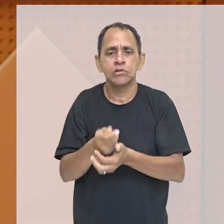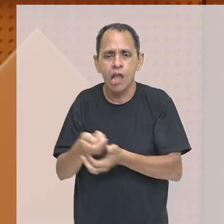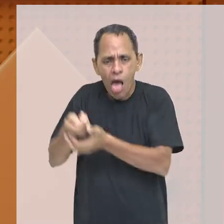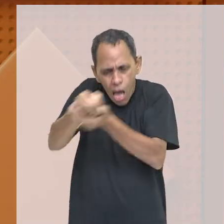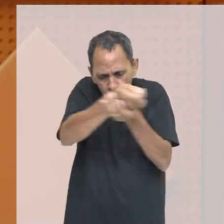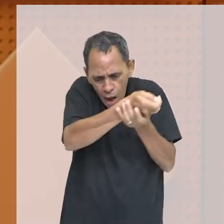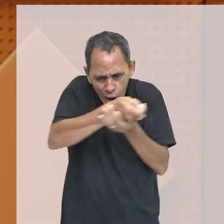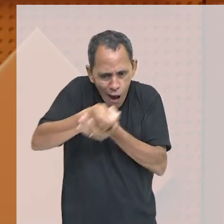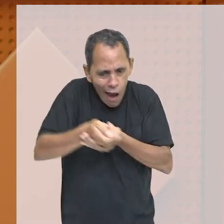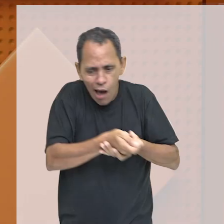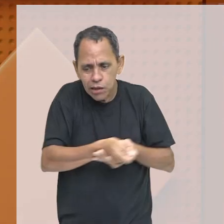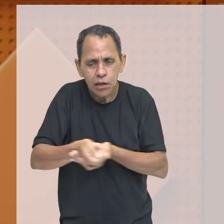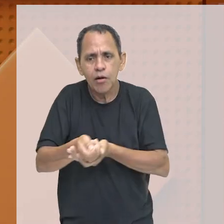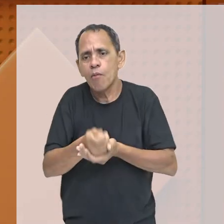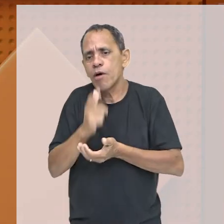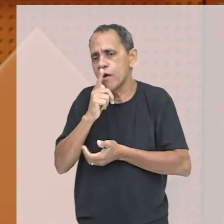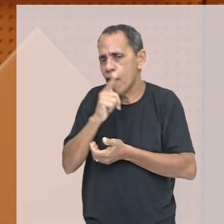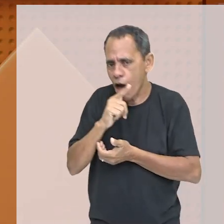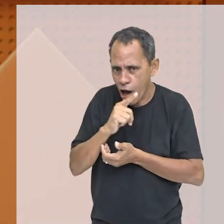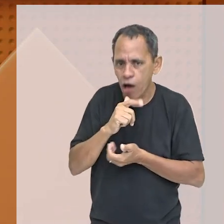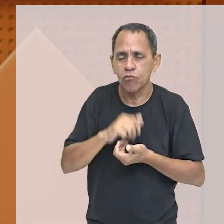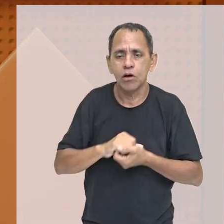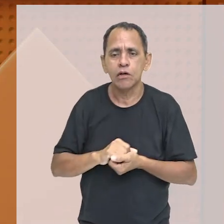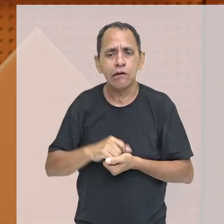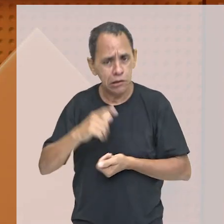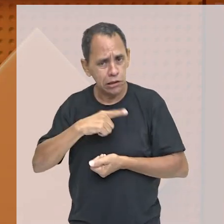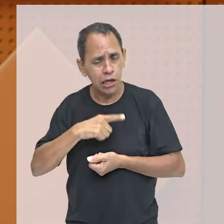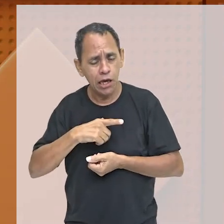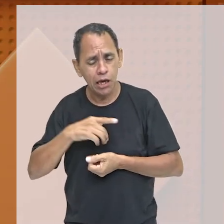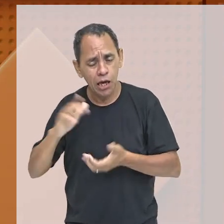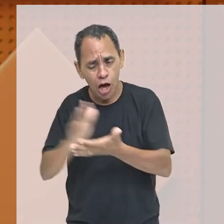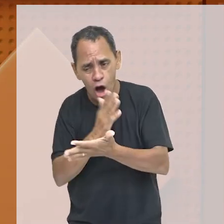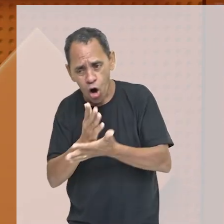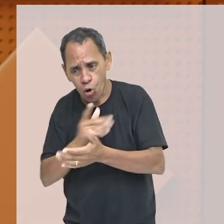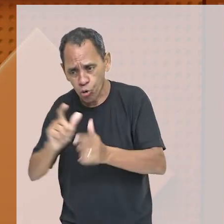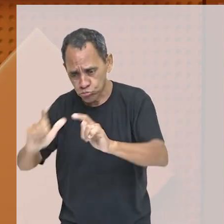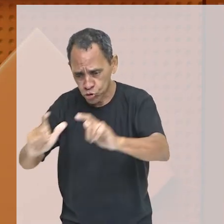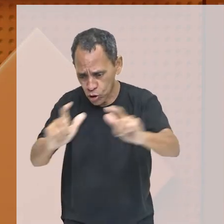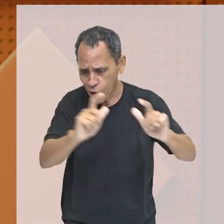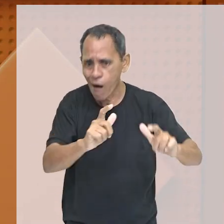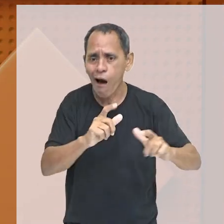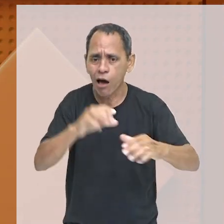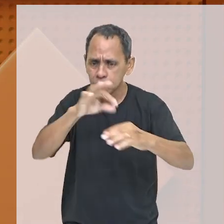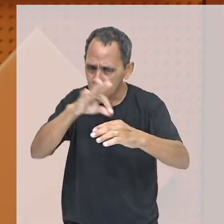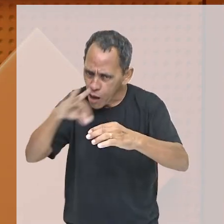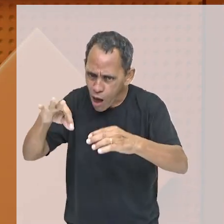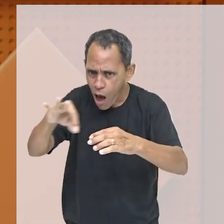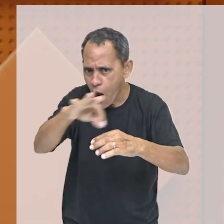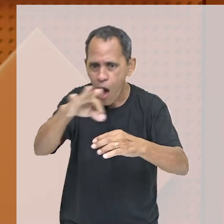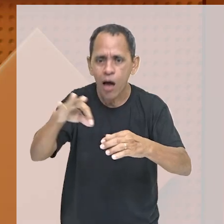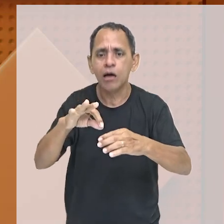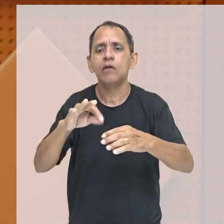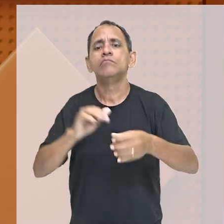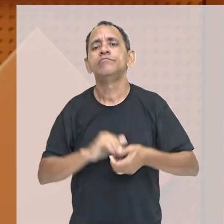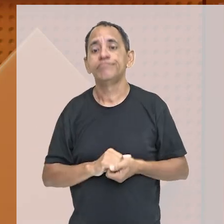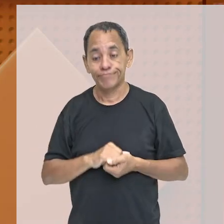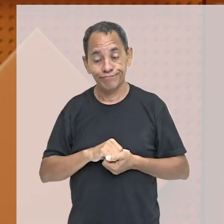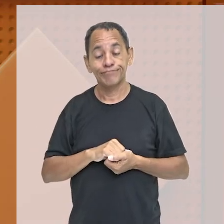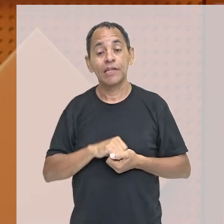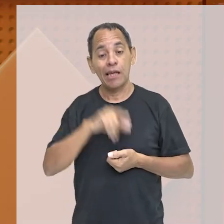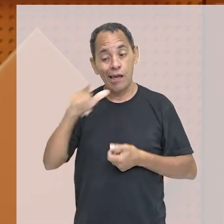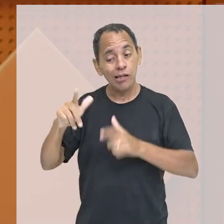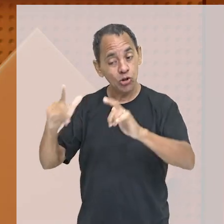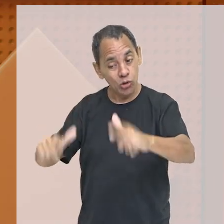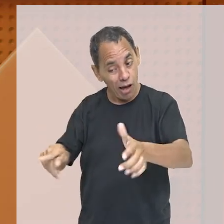talvez alguns lugares ali onde nós temos agricultura não houvessem. Então, esse aquífero é extremamente